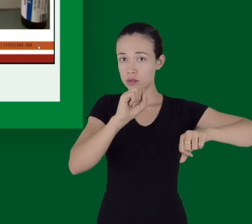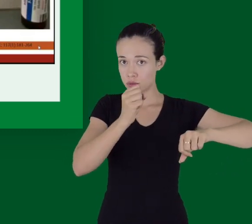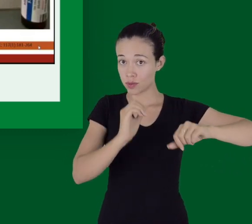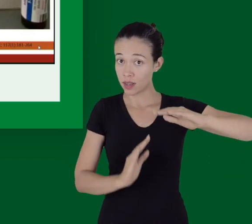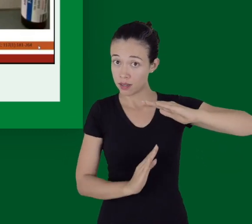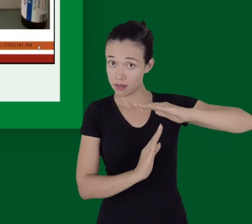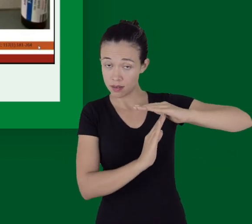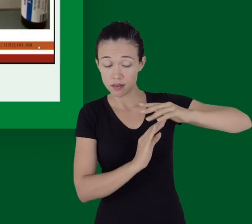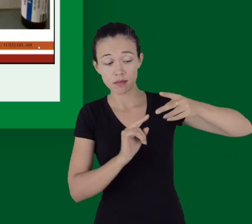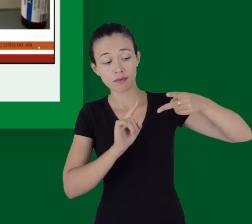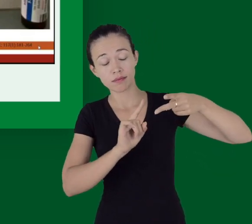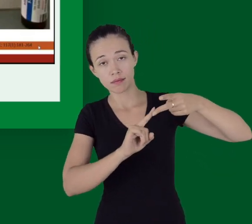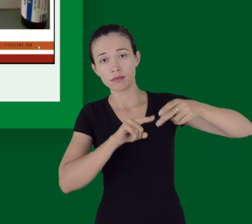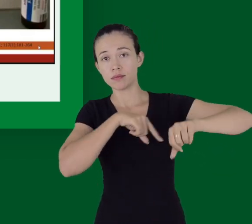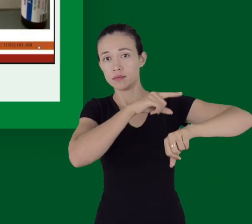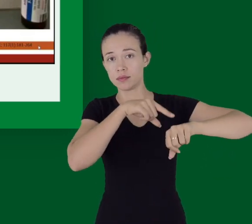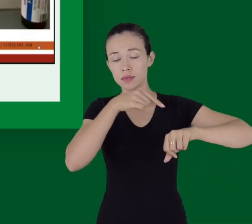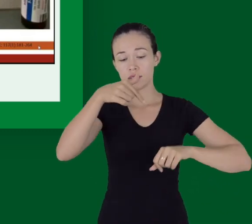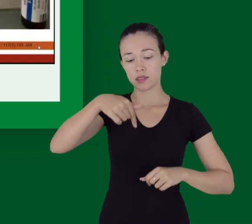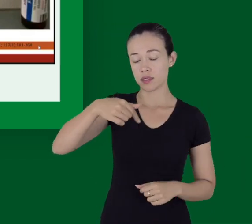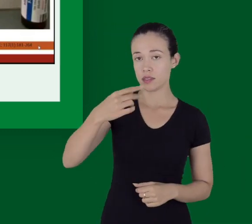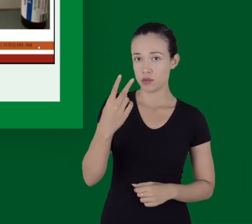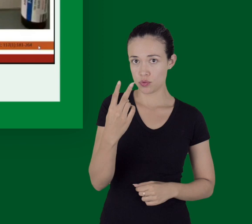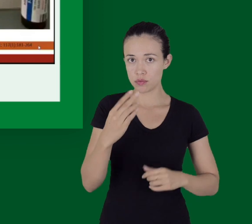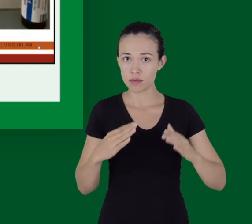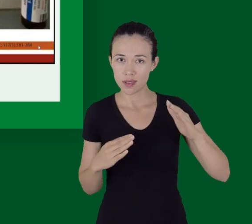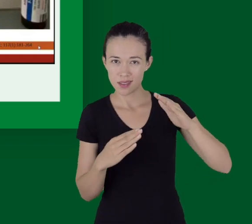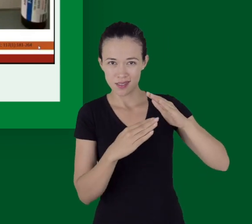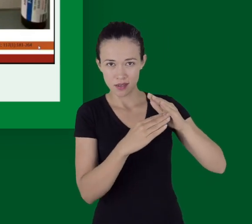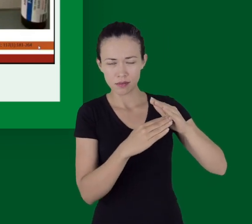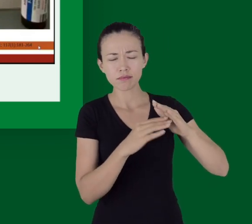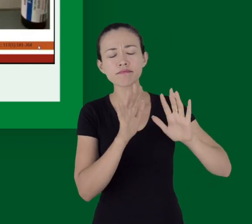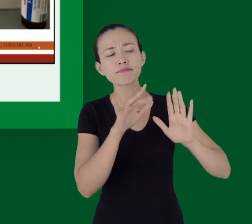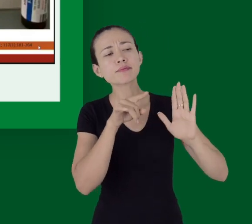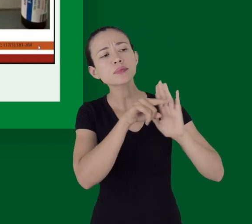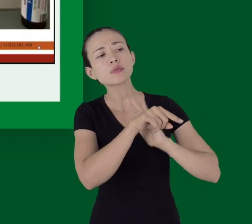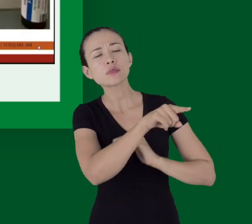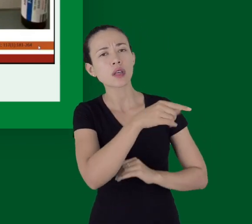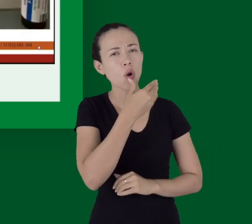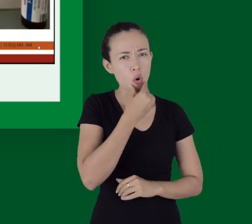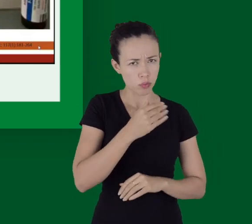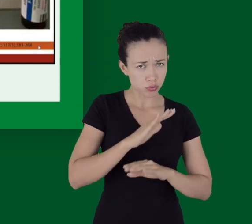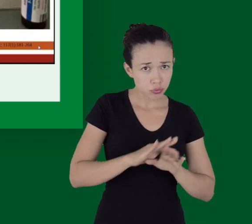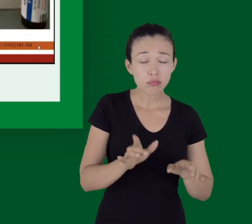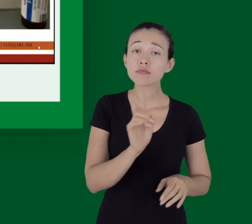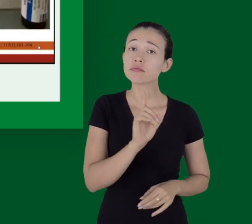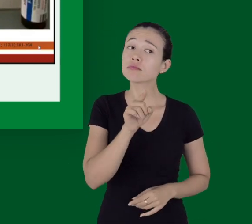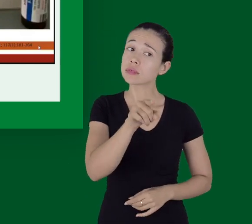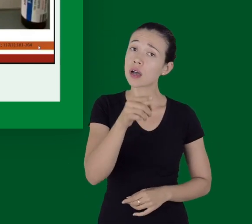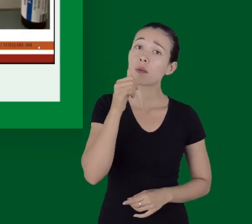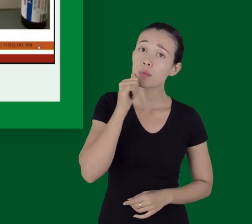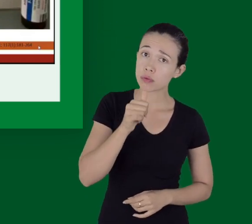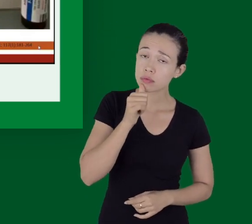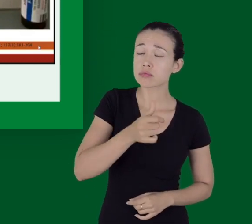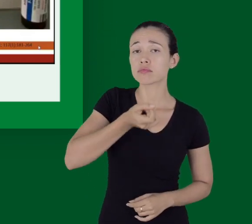horas. Então, não é para você perguntar isso só para paciente masculino, só para homem. Não, mulher também